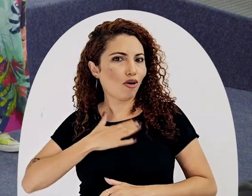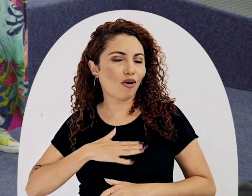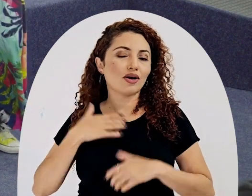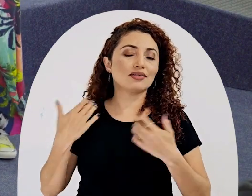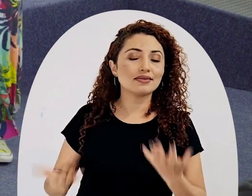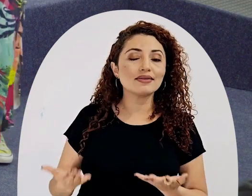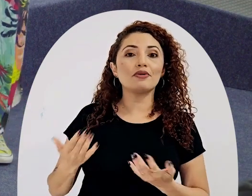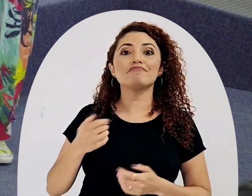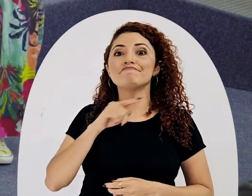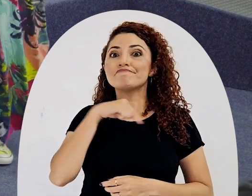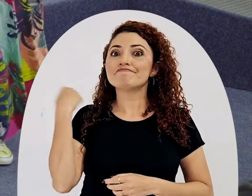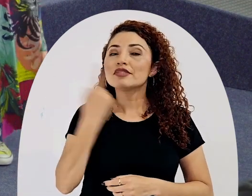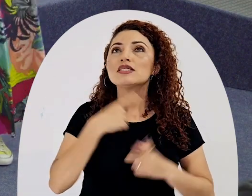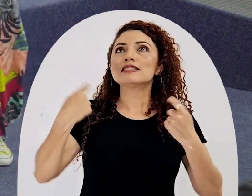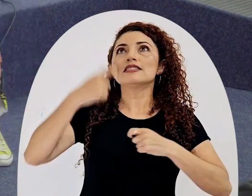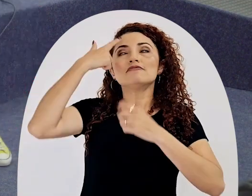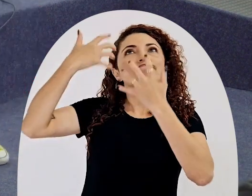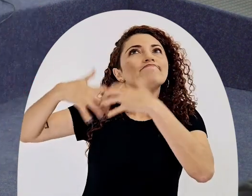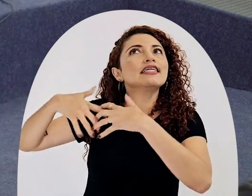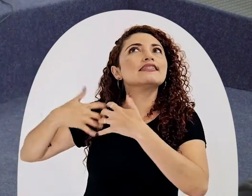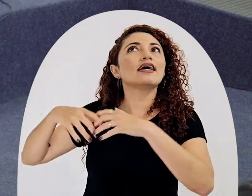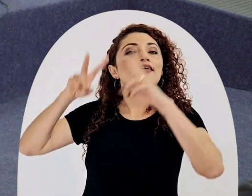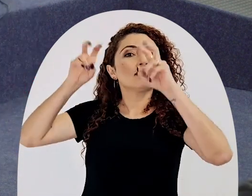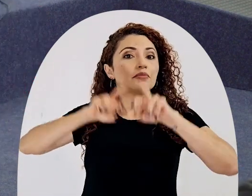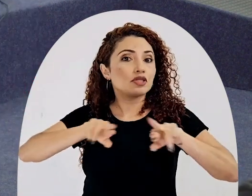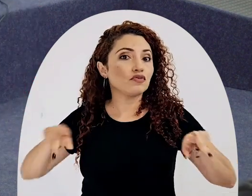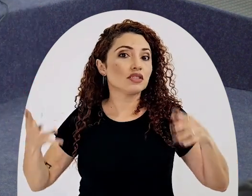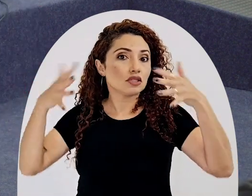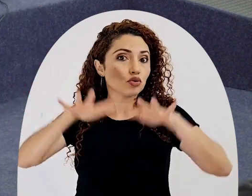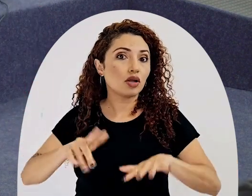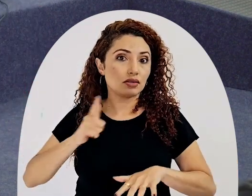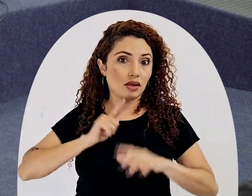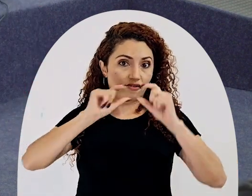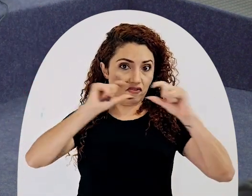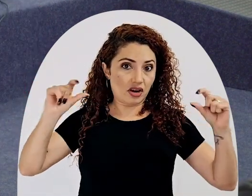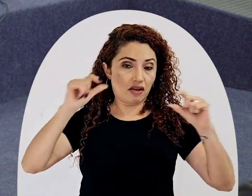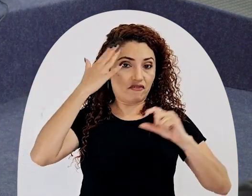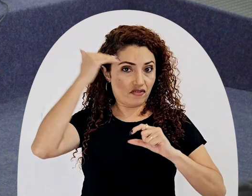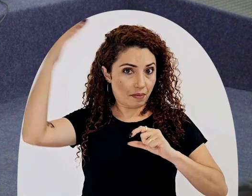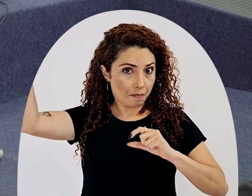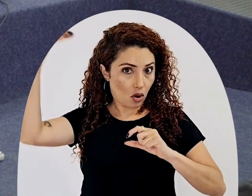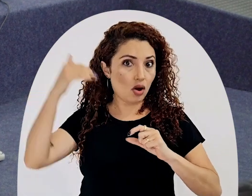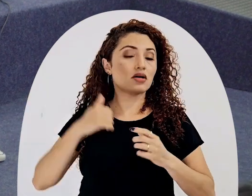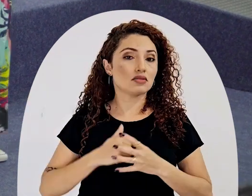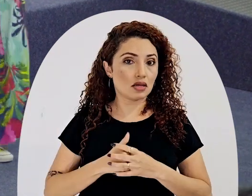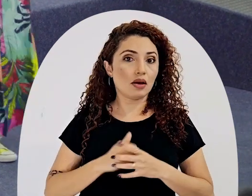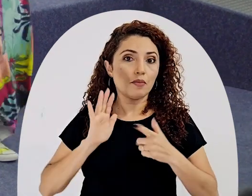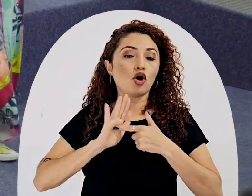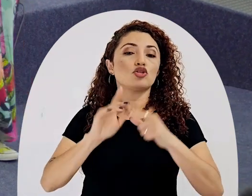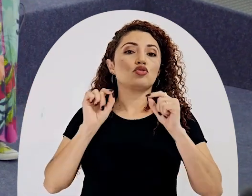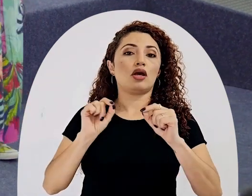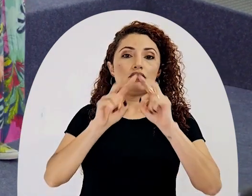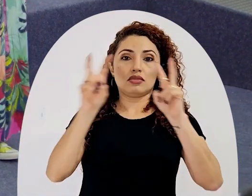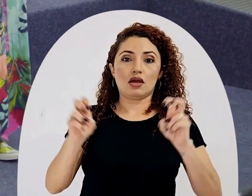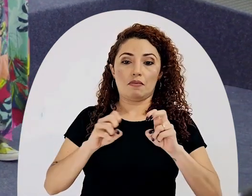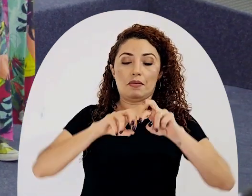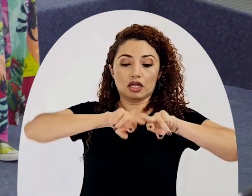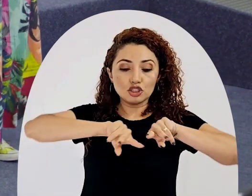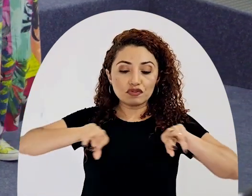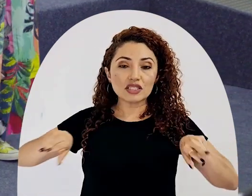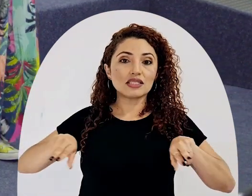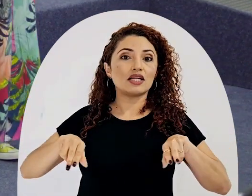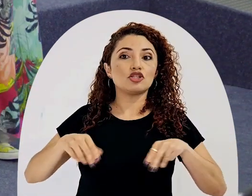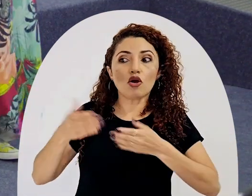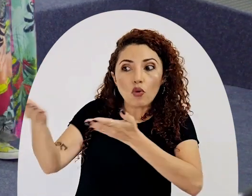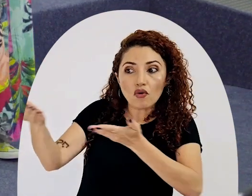inclusão, tem uma frase que é muito famosa, da Verna Myers, que diz que diversidade é chamar para a festa e inclusão é